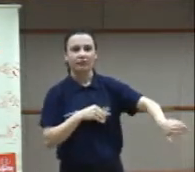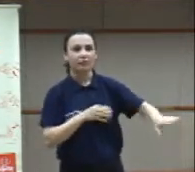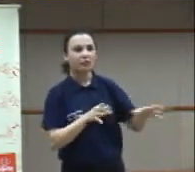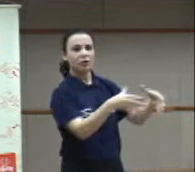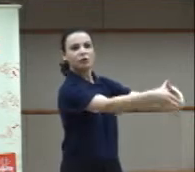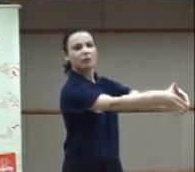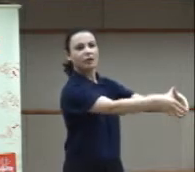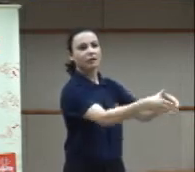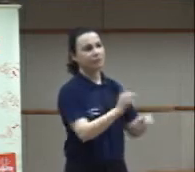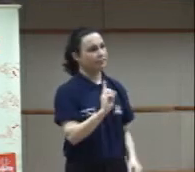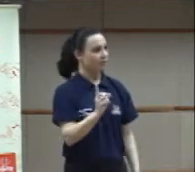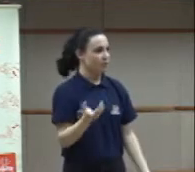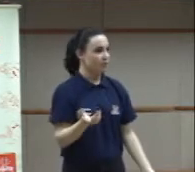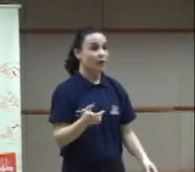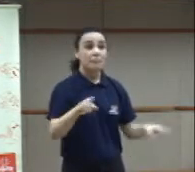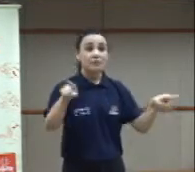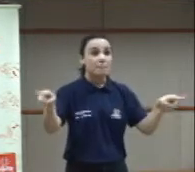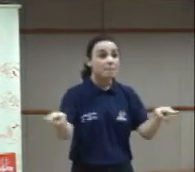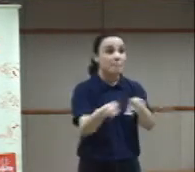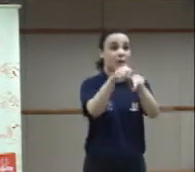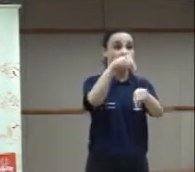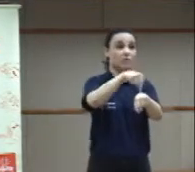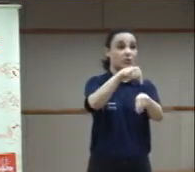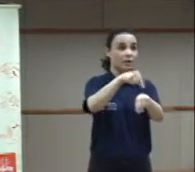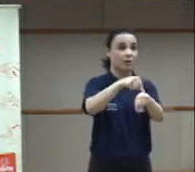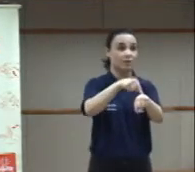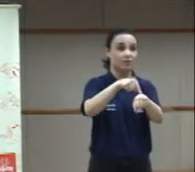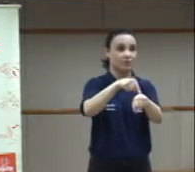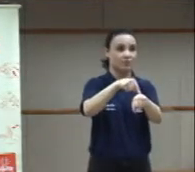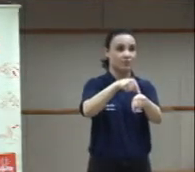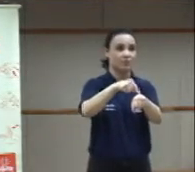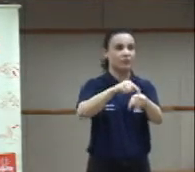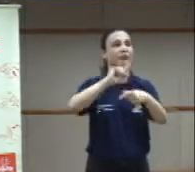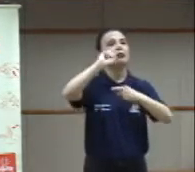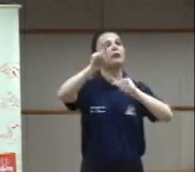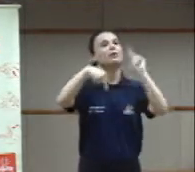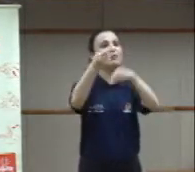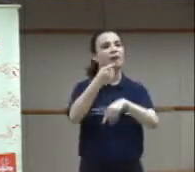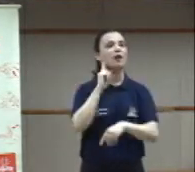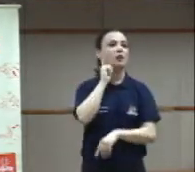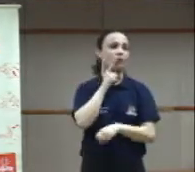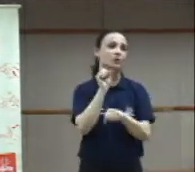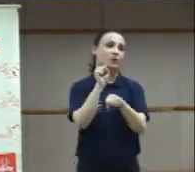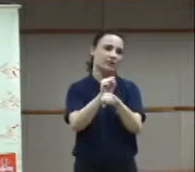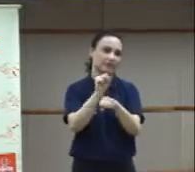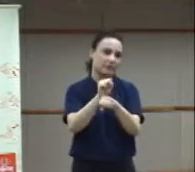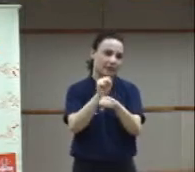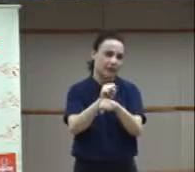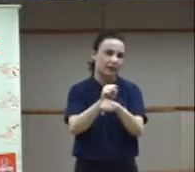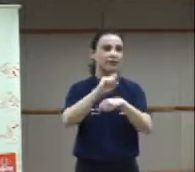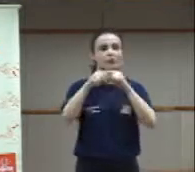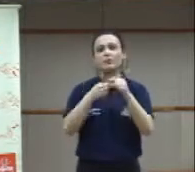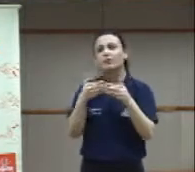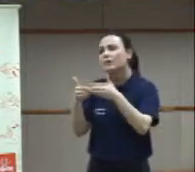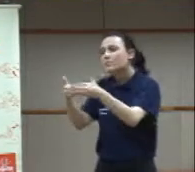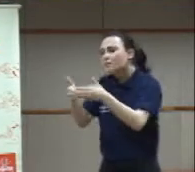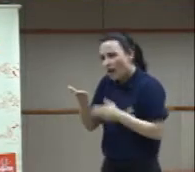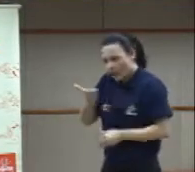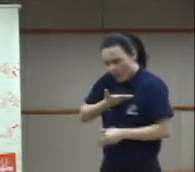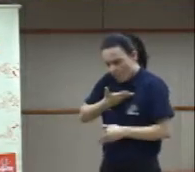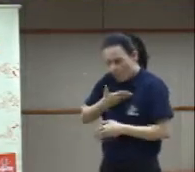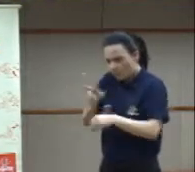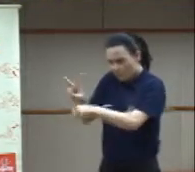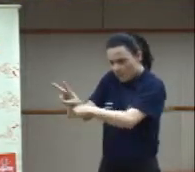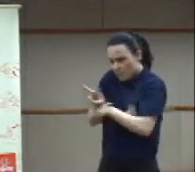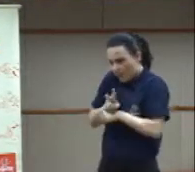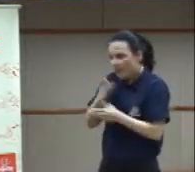texto no mesmo tempo dos demais alunos. Não ele ir depois e pedir o favor de alguém emprestar o